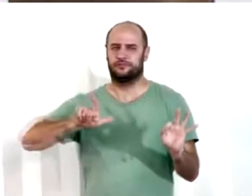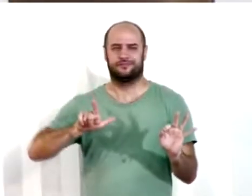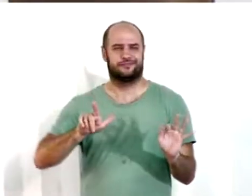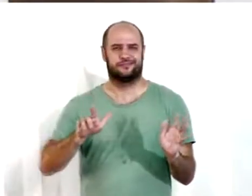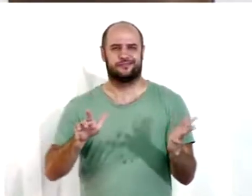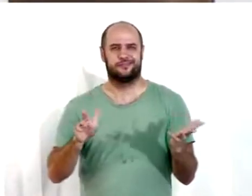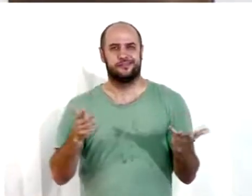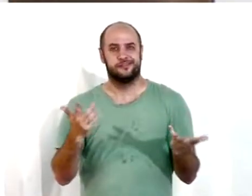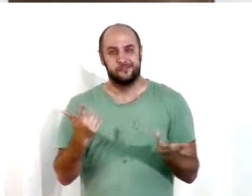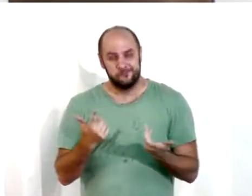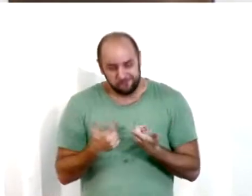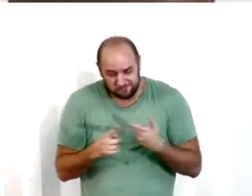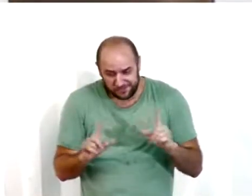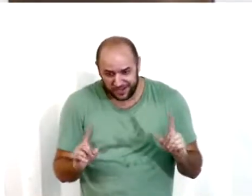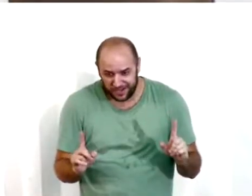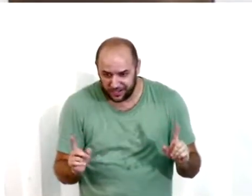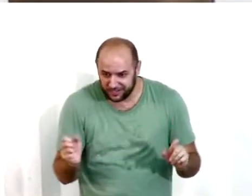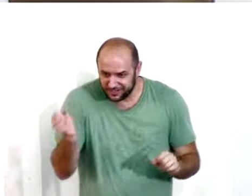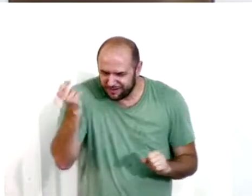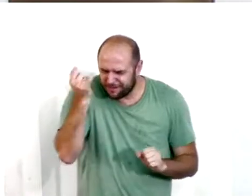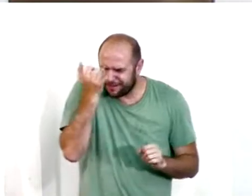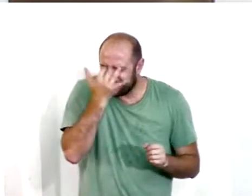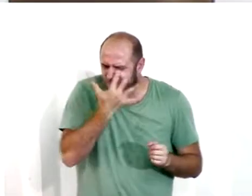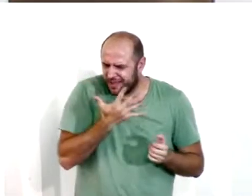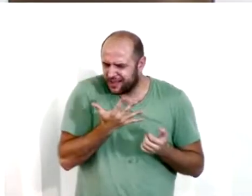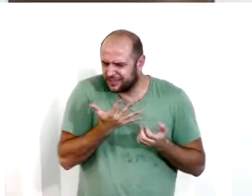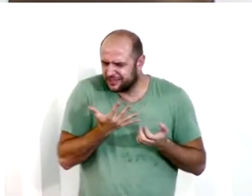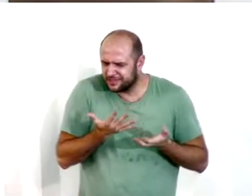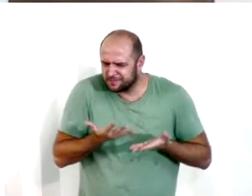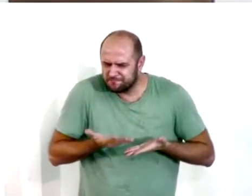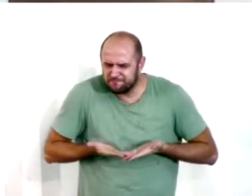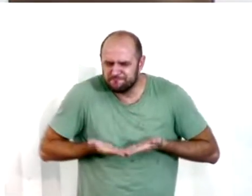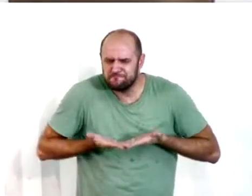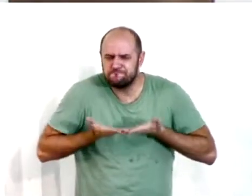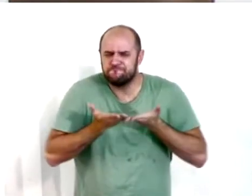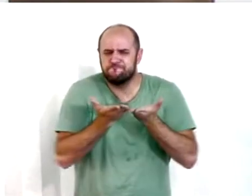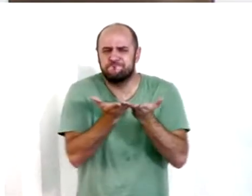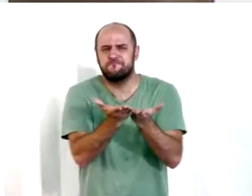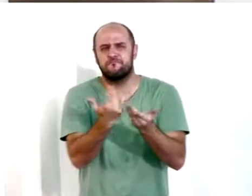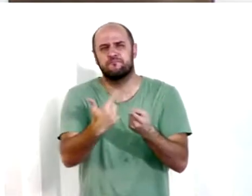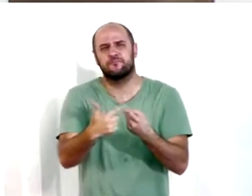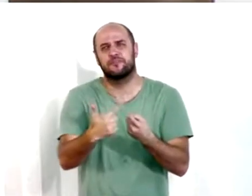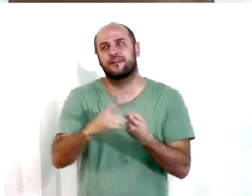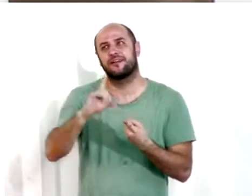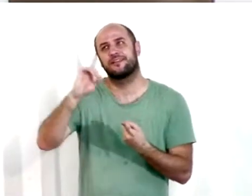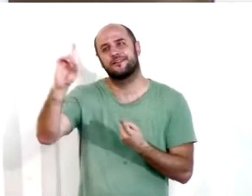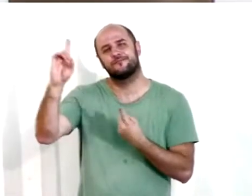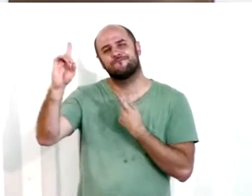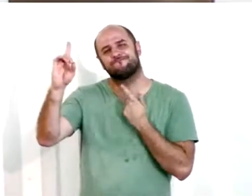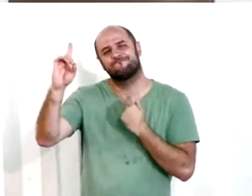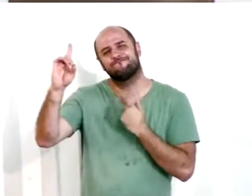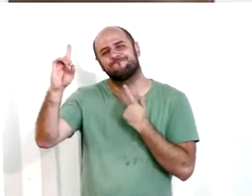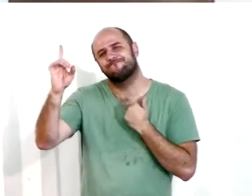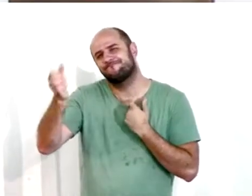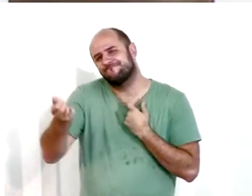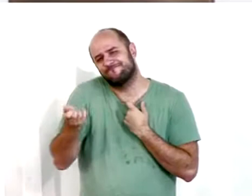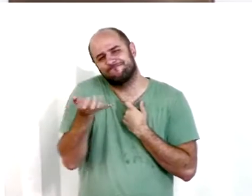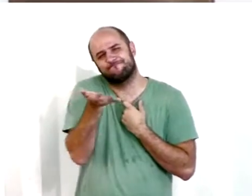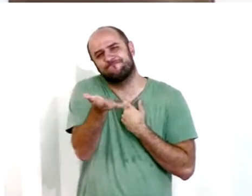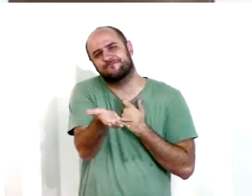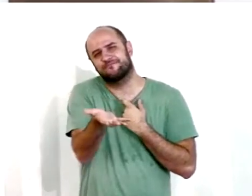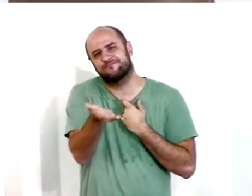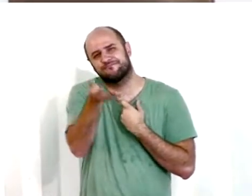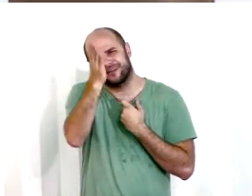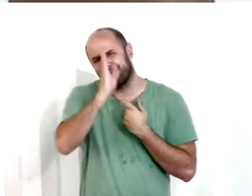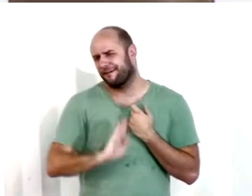uma graça que é dada, porque Deus deseja dar.